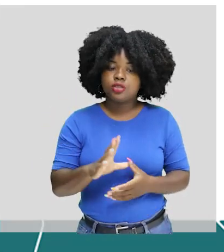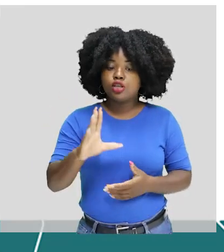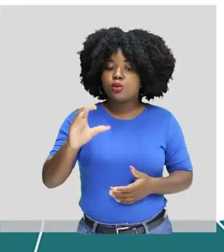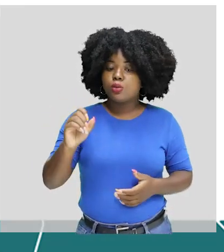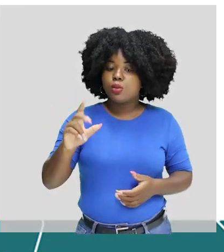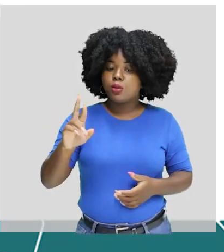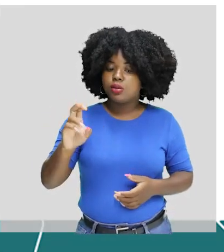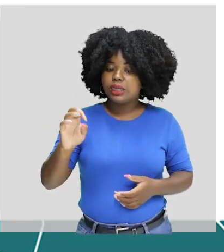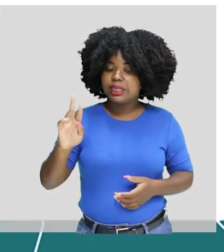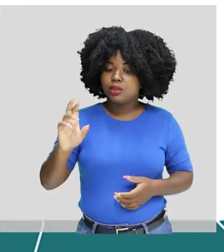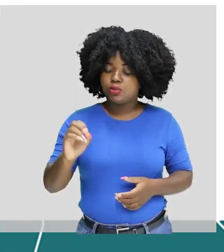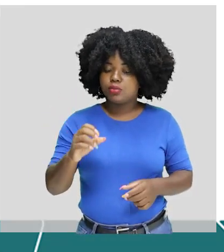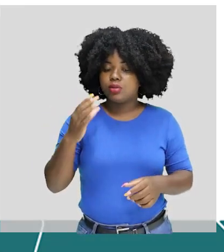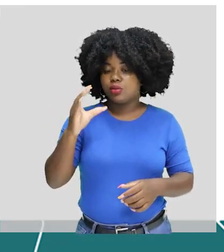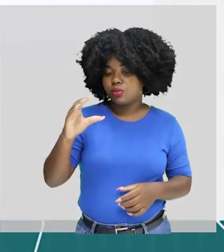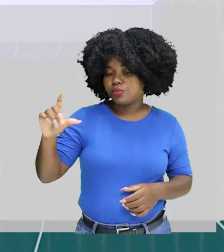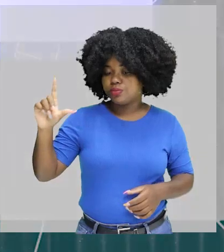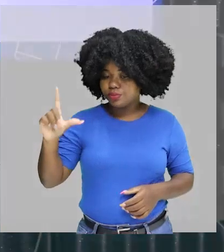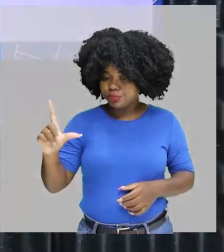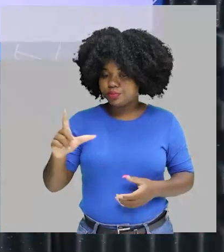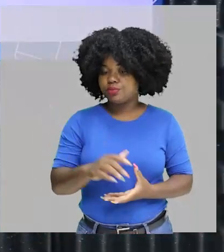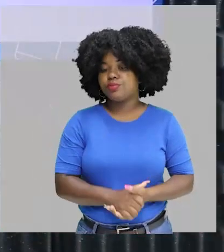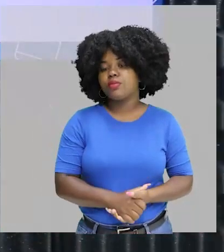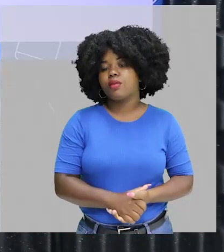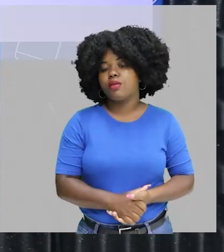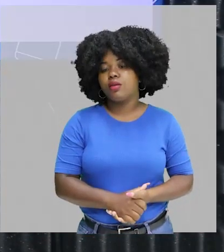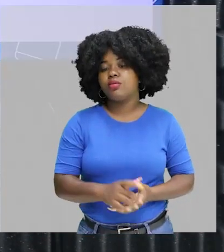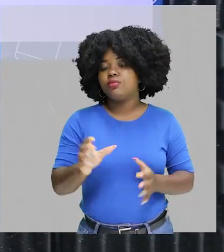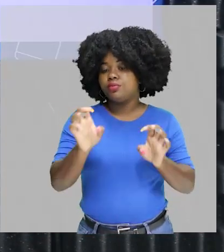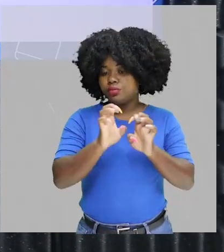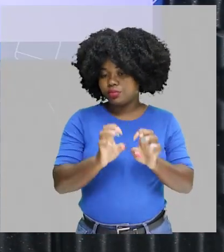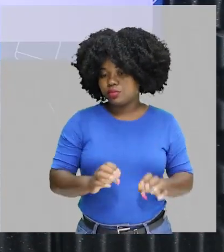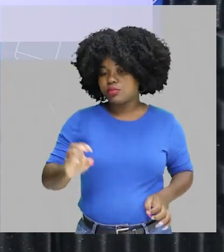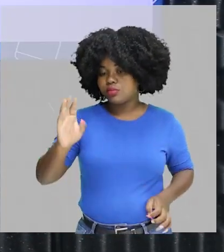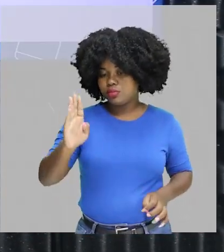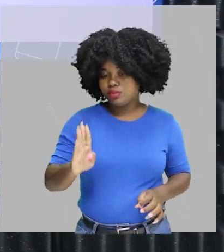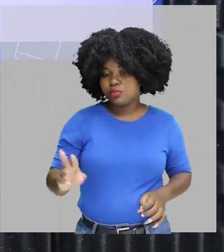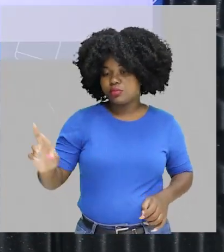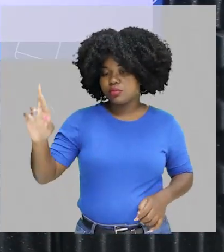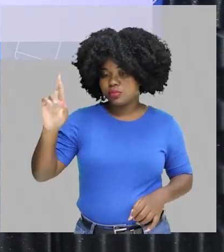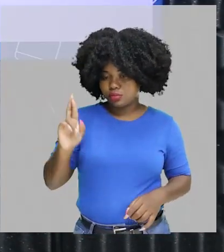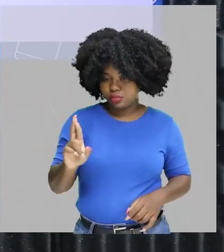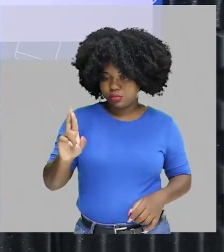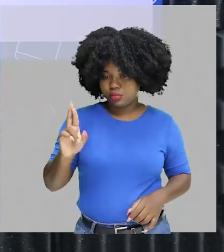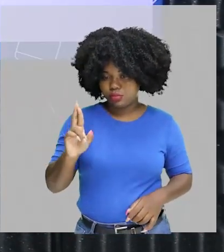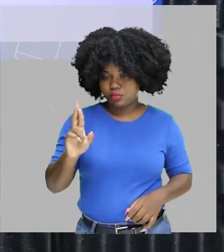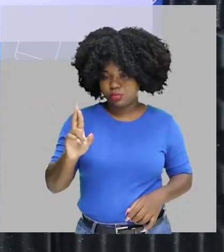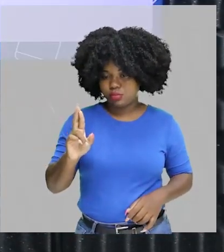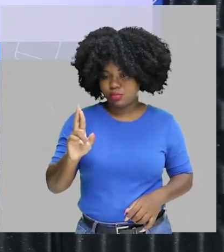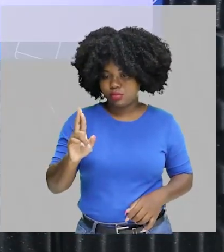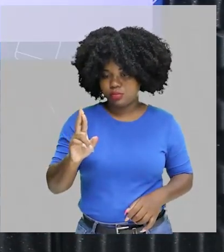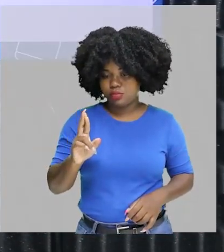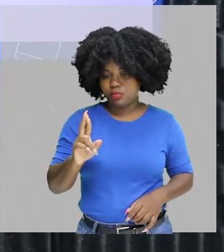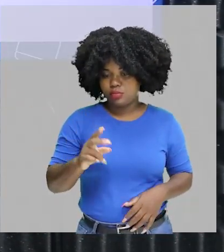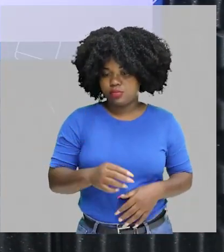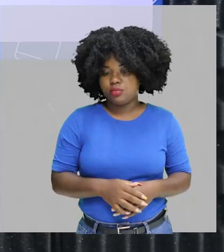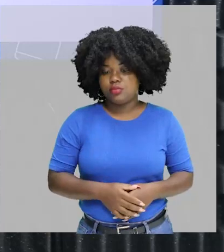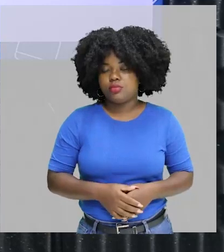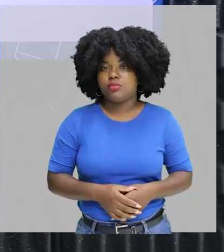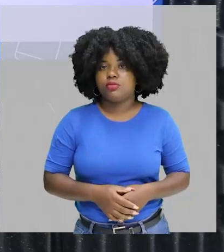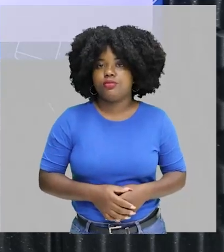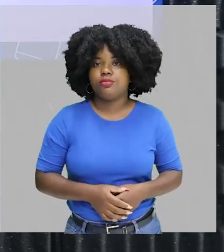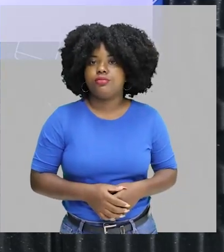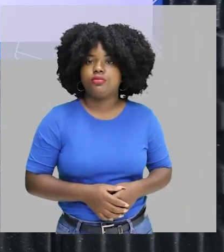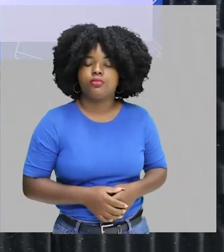apresenta o cloro na sua estrutura. Brometo, porque apresenta o átomo, o elemento